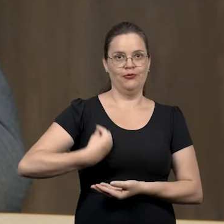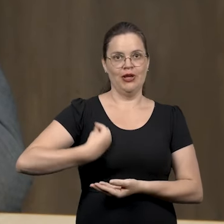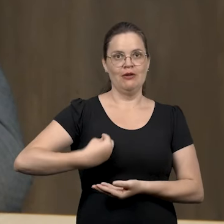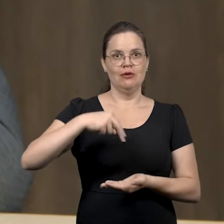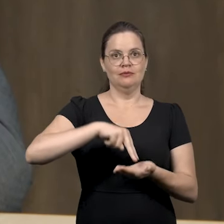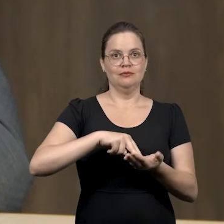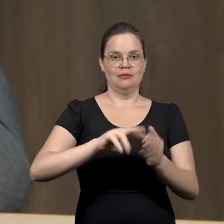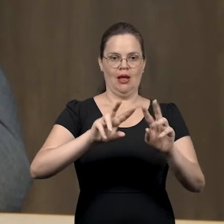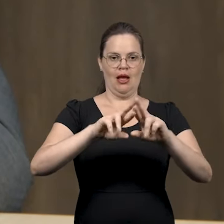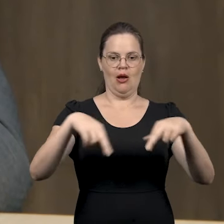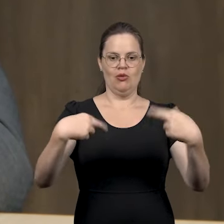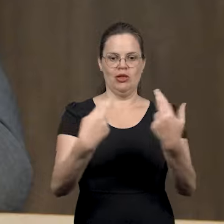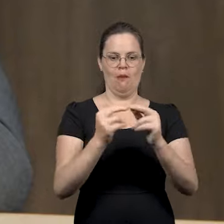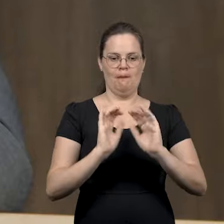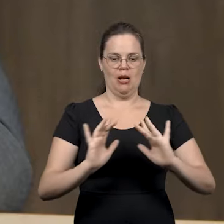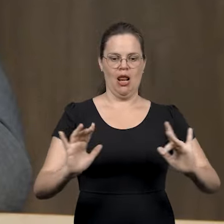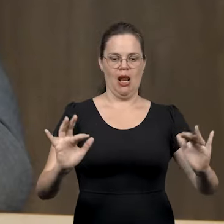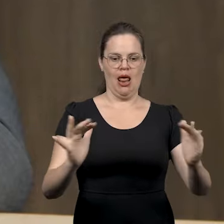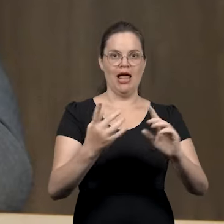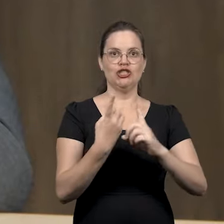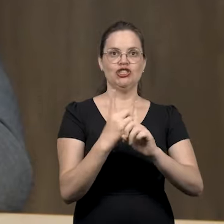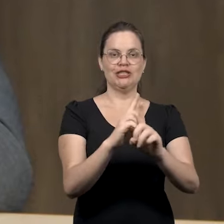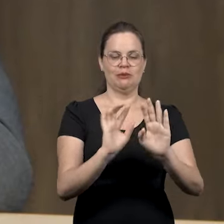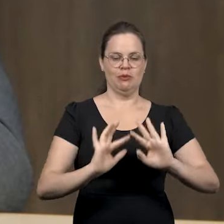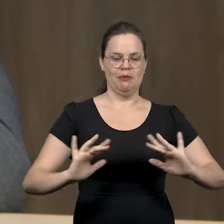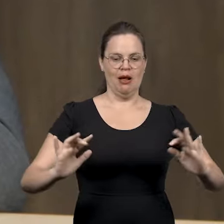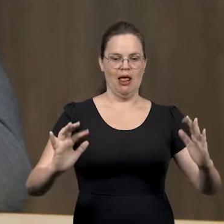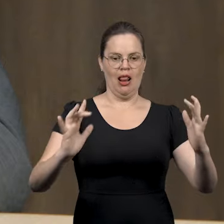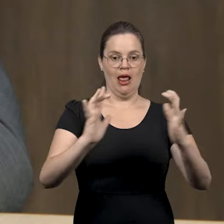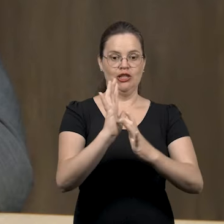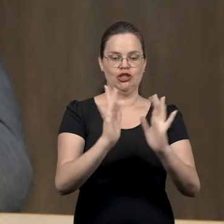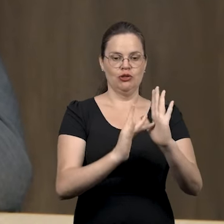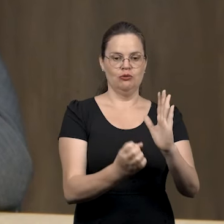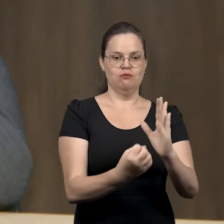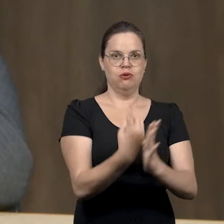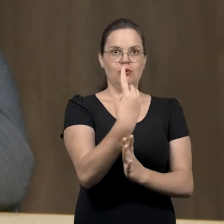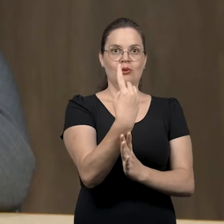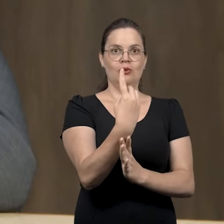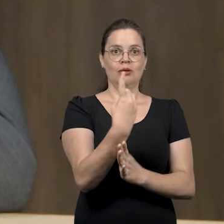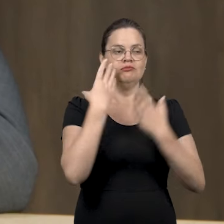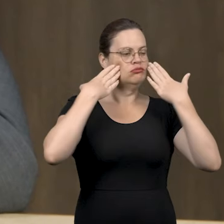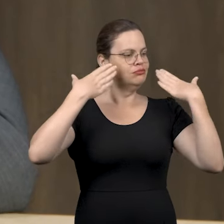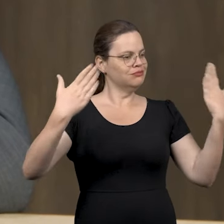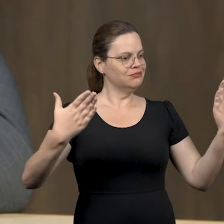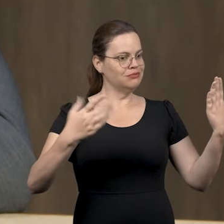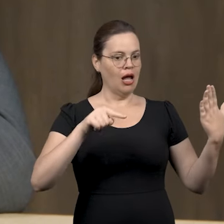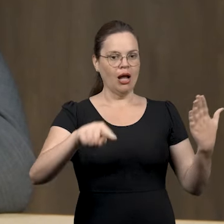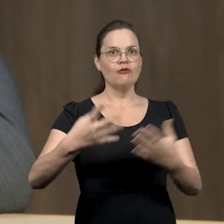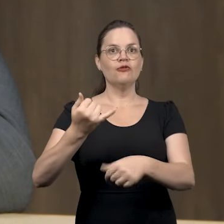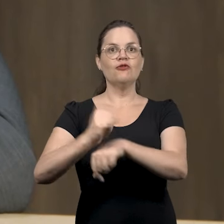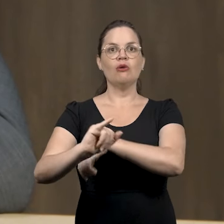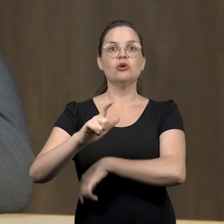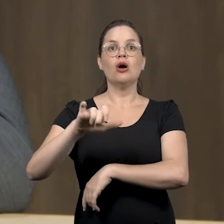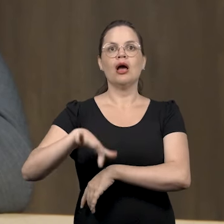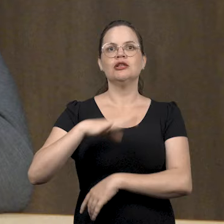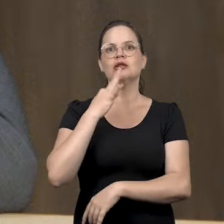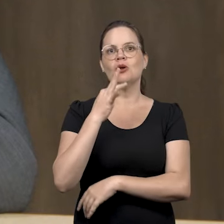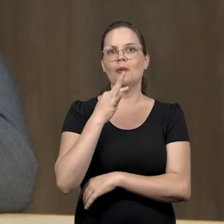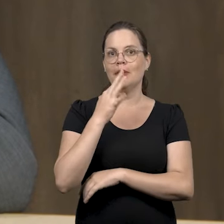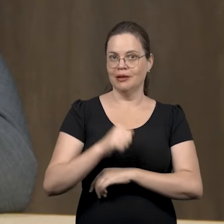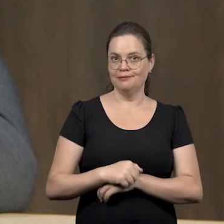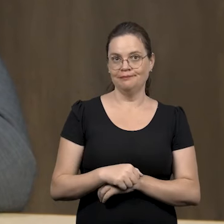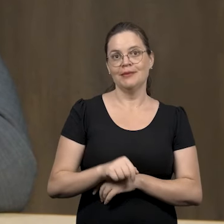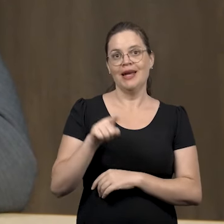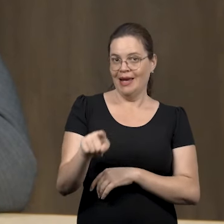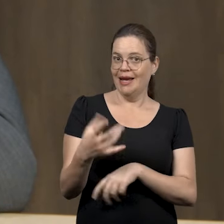discípulos. Nós vemos que a ausência dele ali lhe custou uma das suas maiores